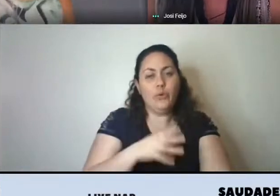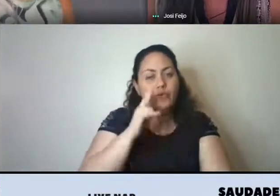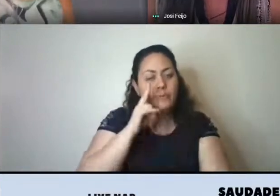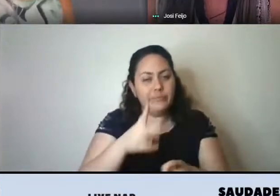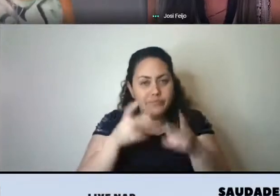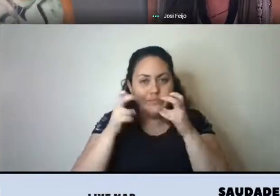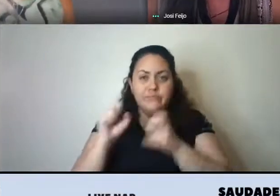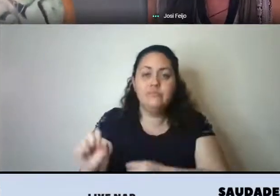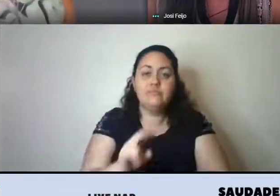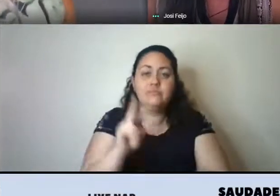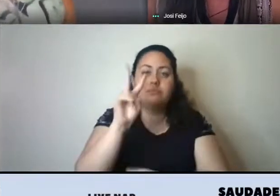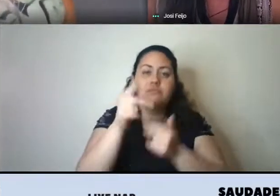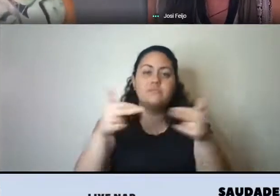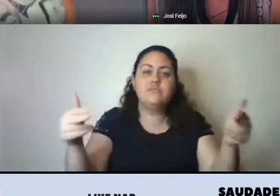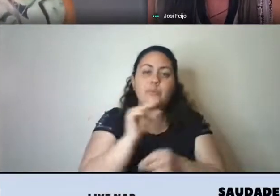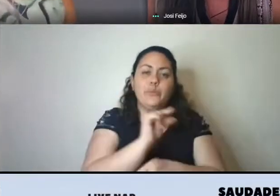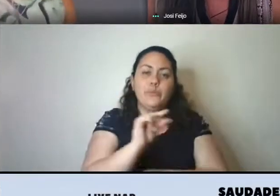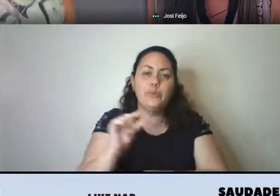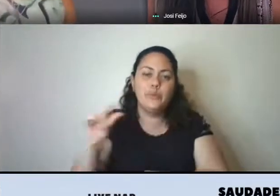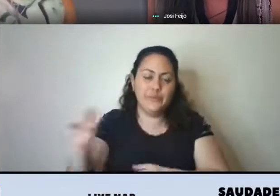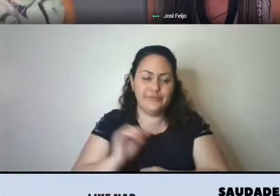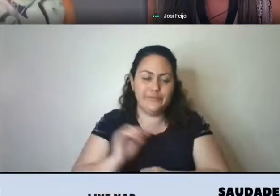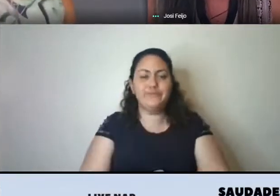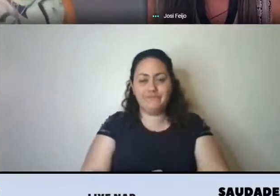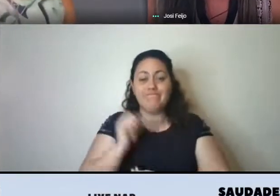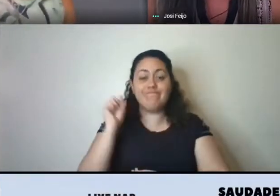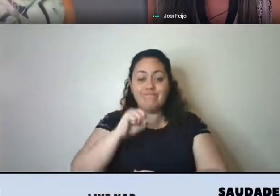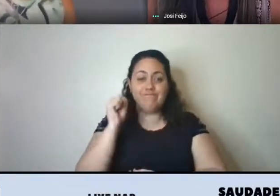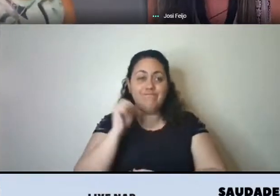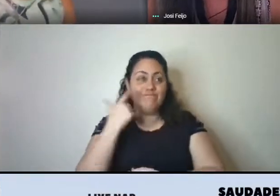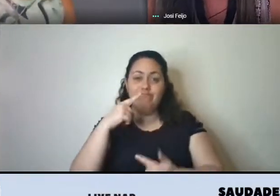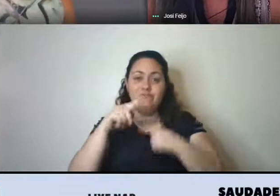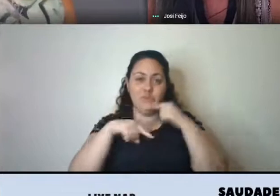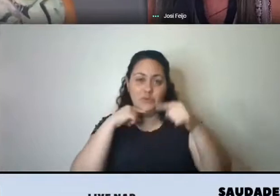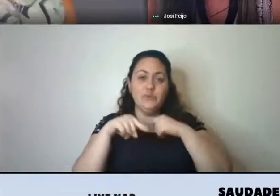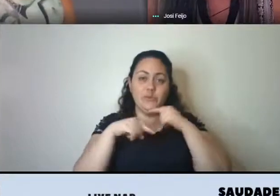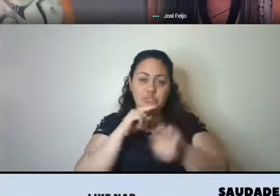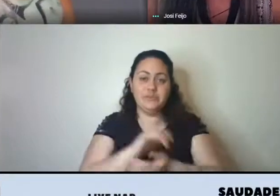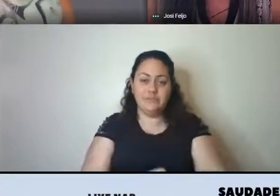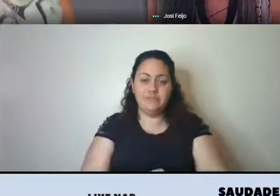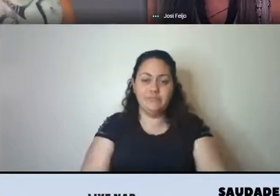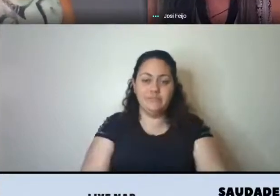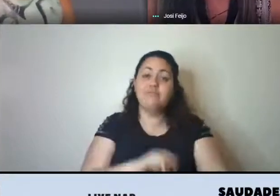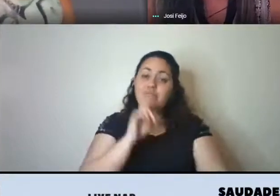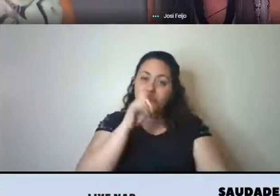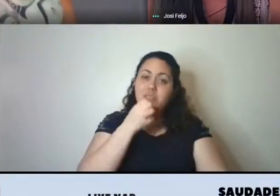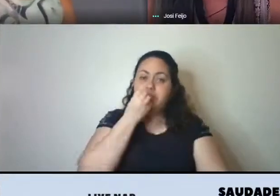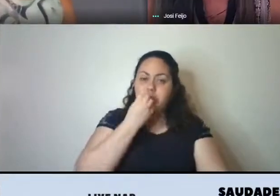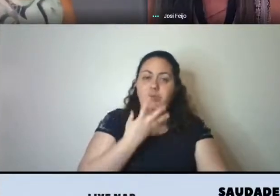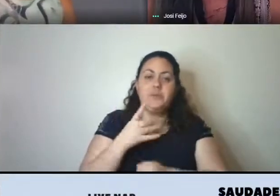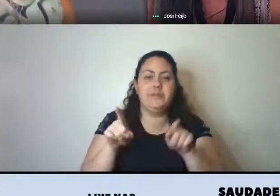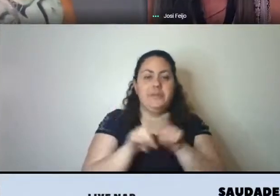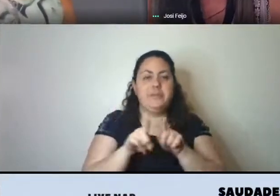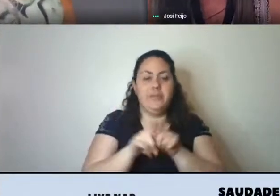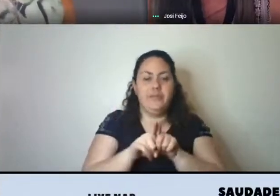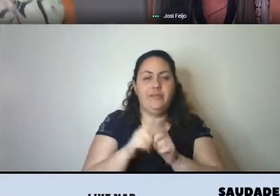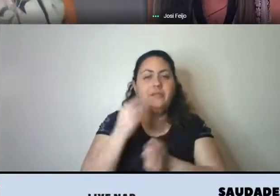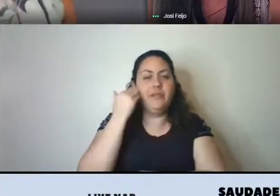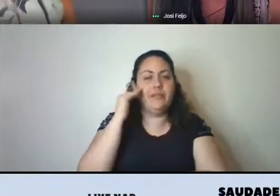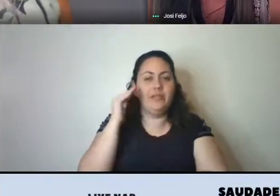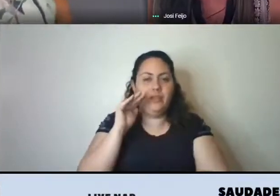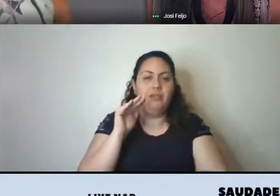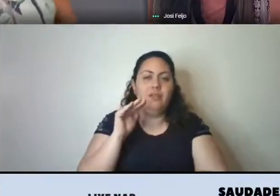coisas. Sem dúvida. E bom, né, a gente também entendendo que assim como isso é